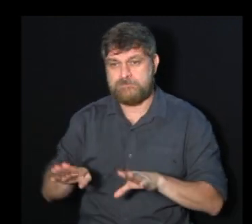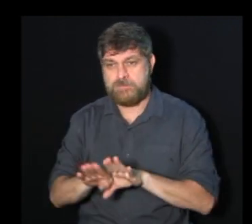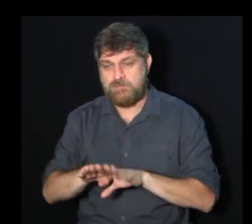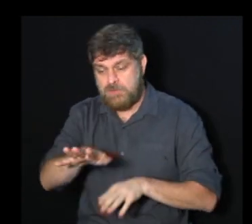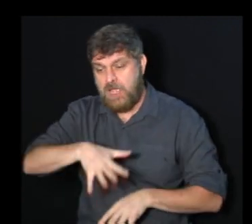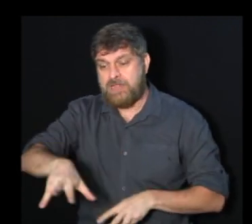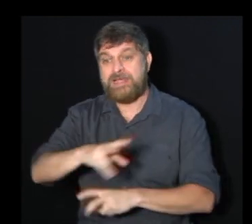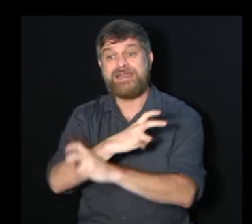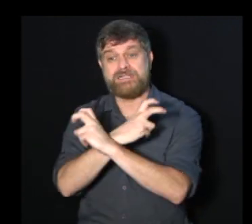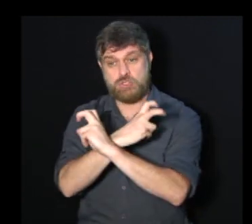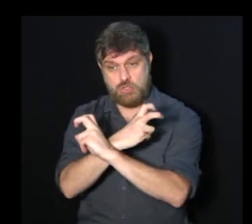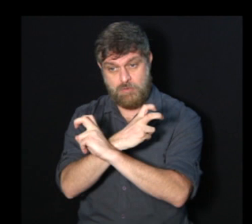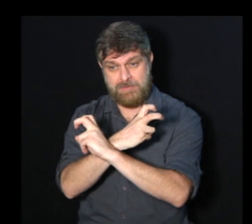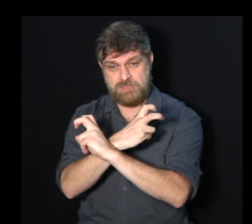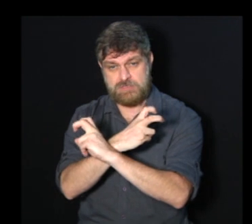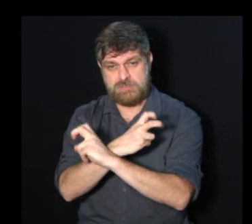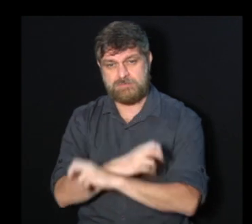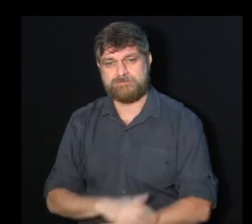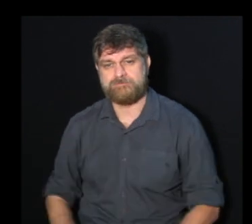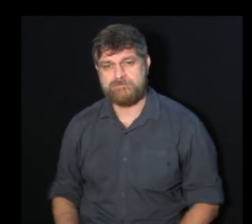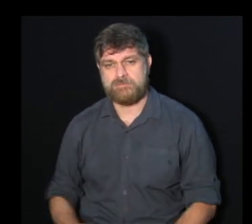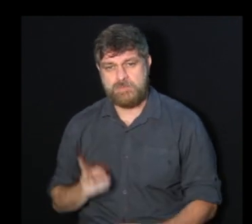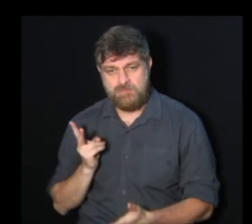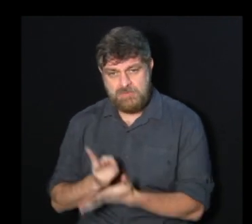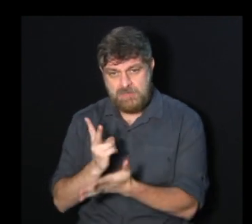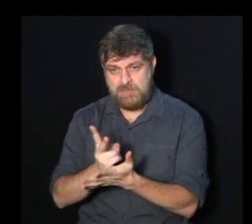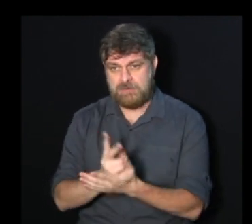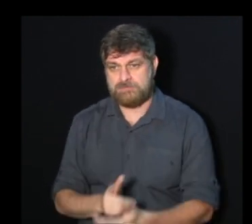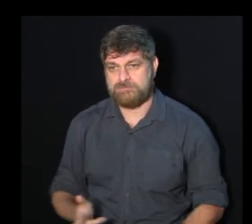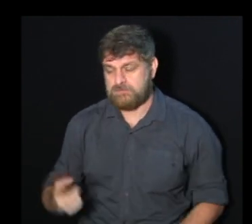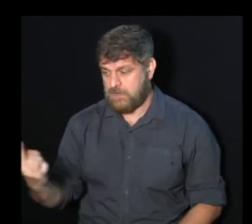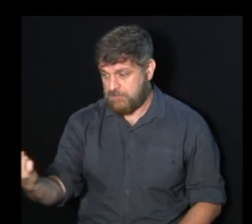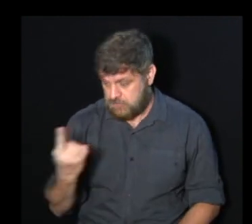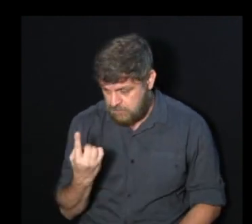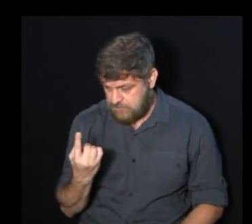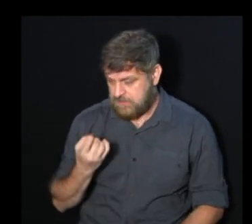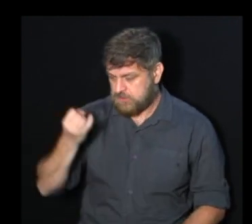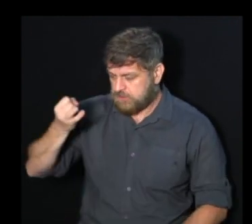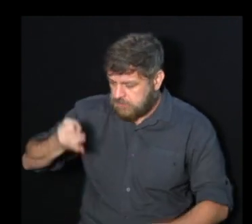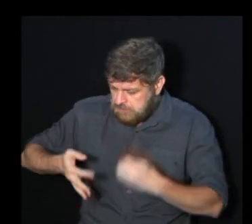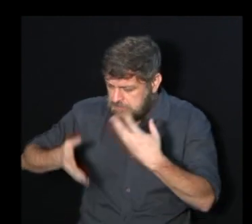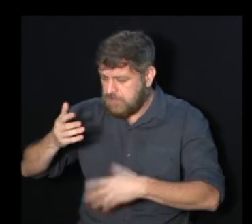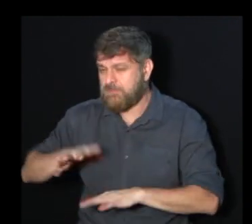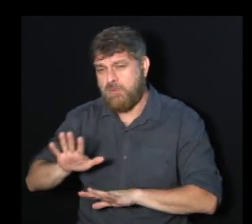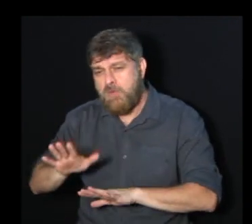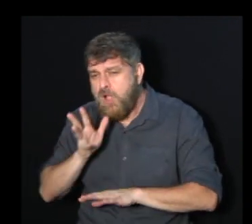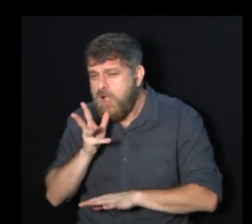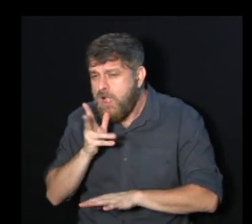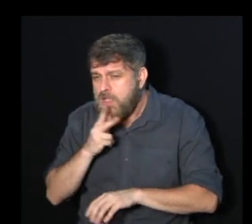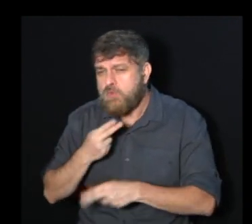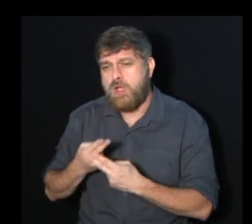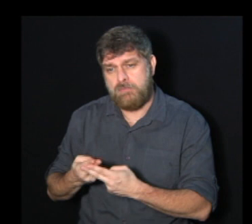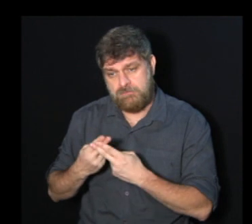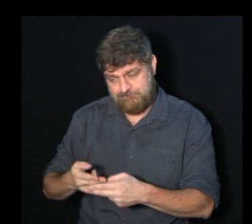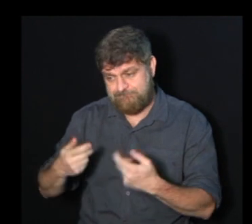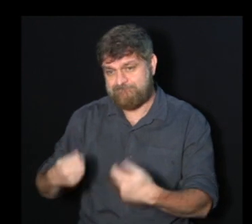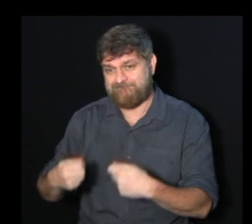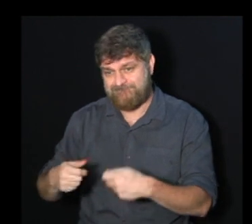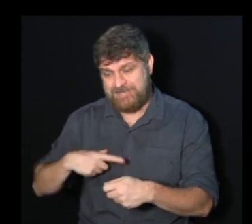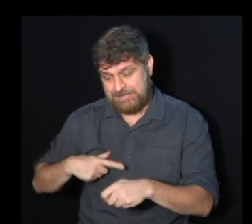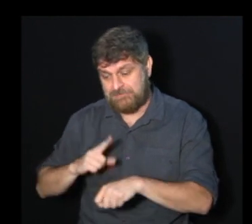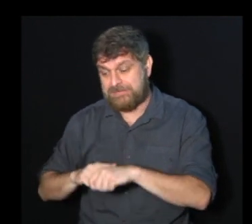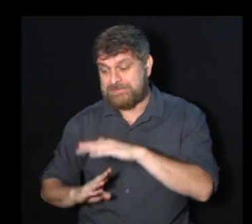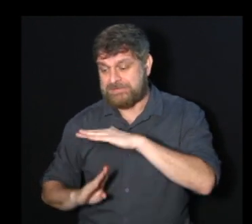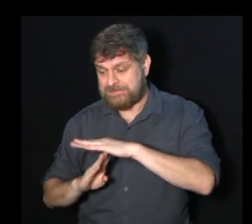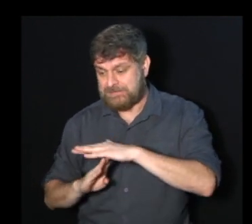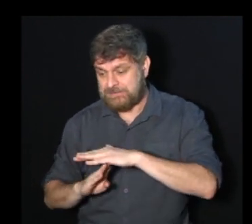área ortopédica, né? Então, sempre que o paciente procura, explicar para ele, que às vezes demora um prazo, tudo, mas que